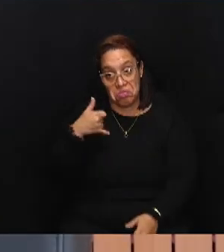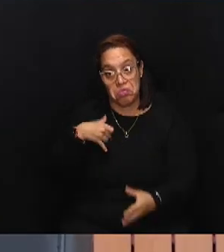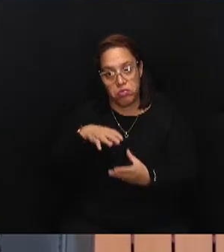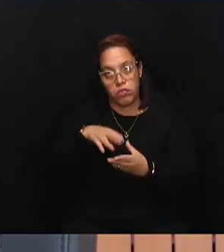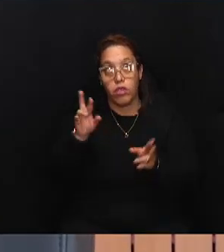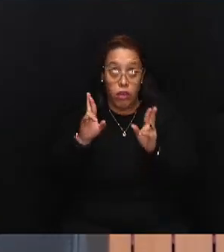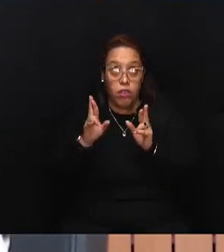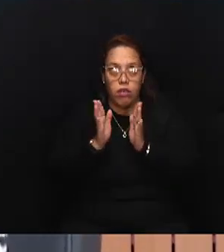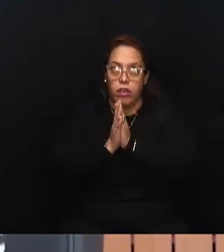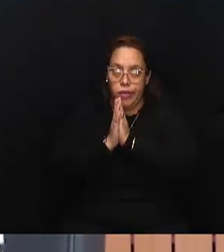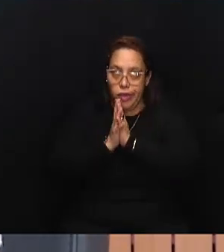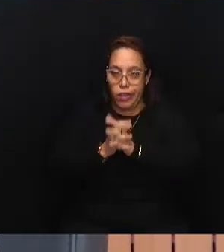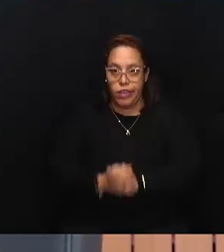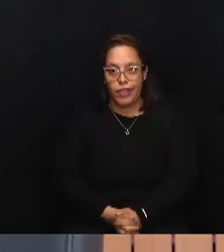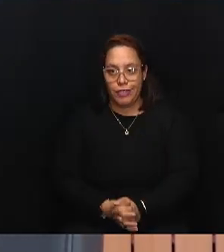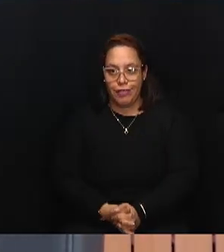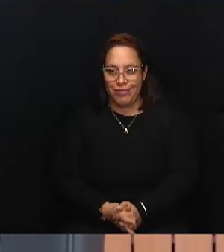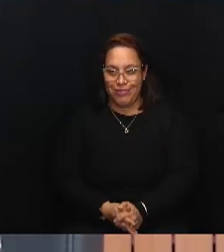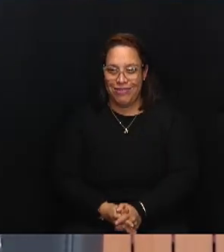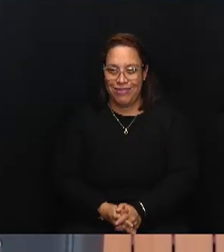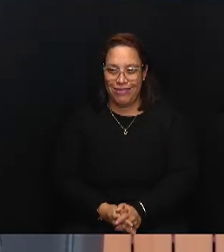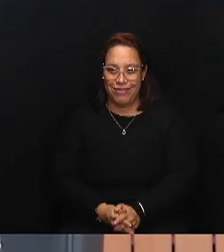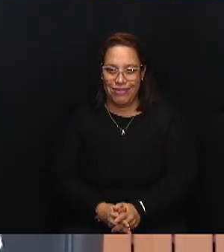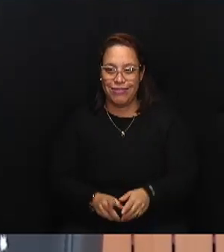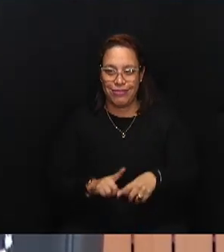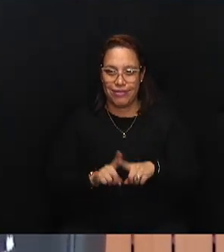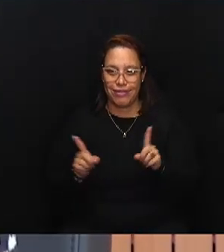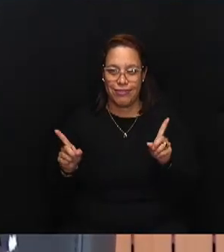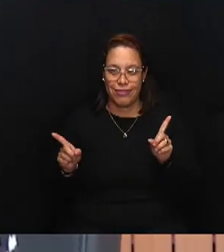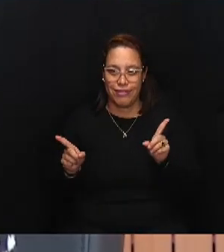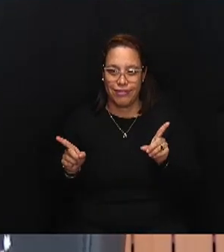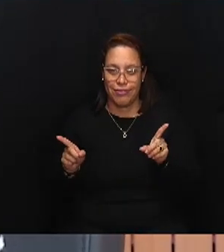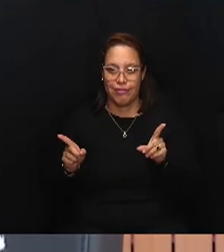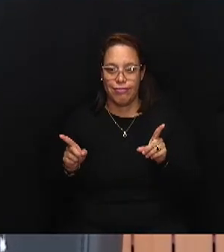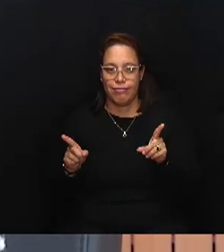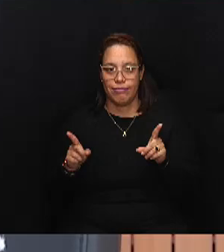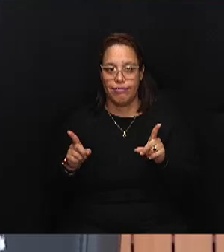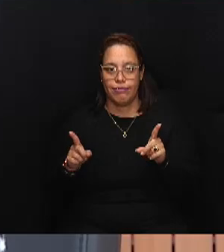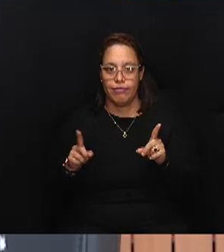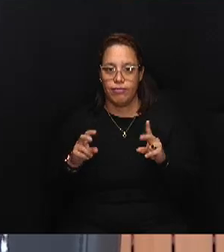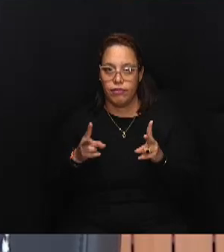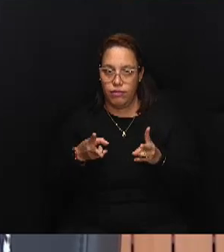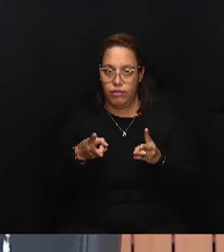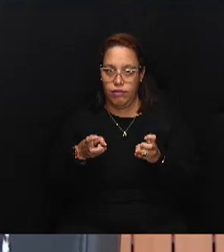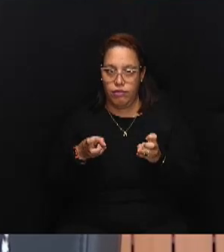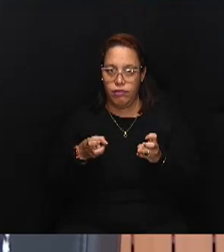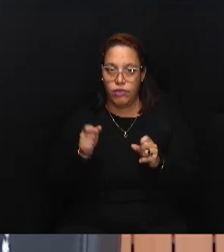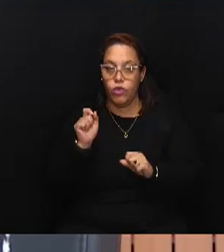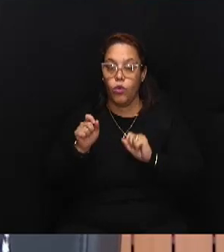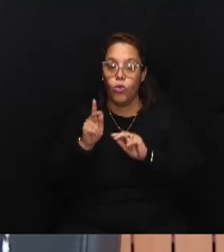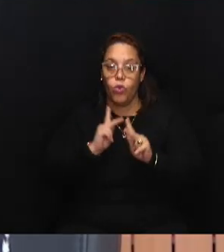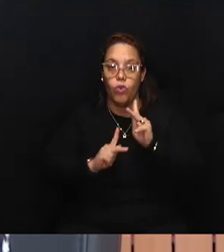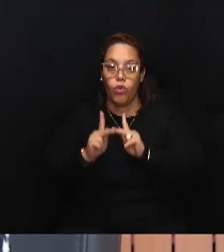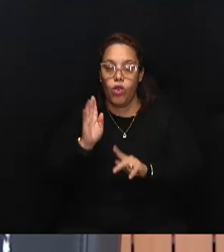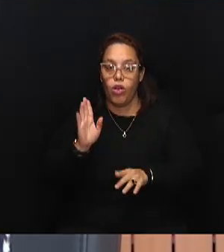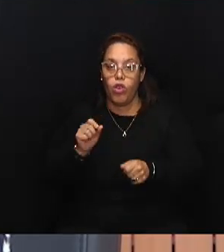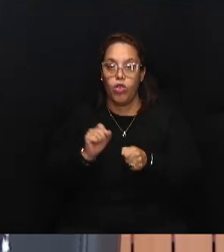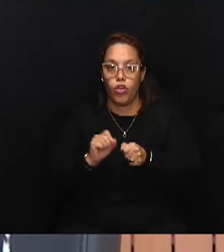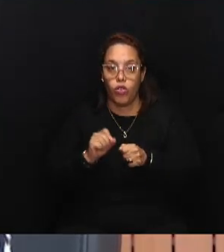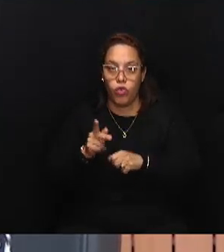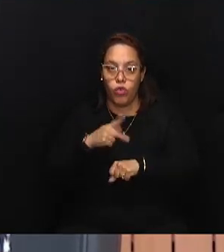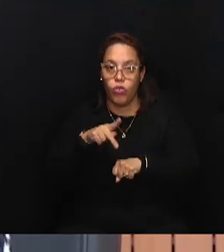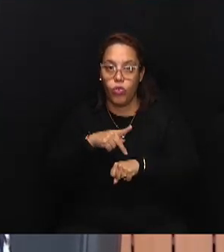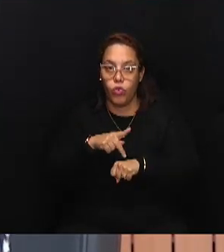espero, né, mas também de reconhecimento do que essa população já fez pelo nosso país.